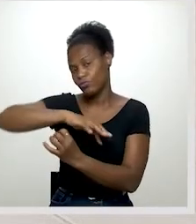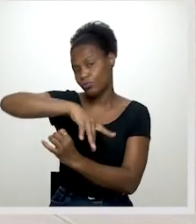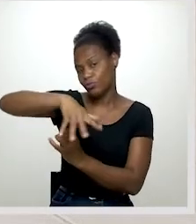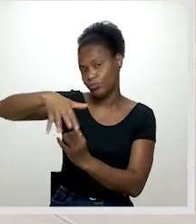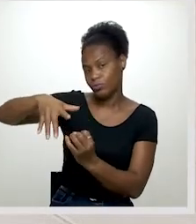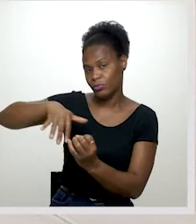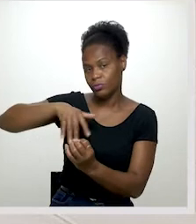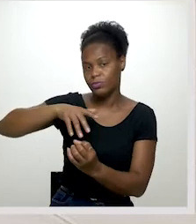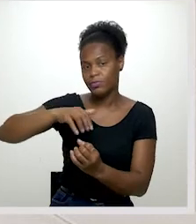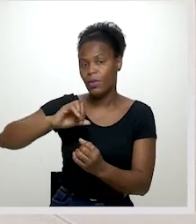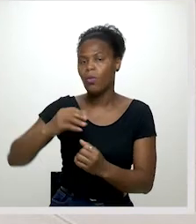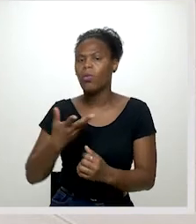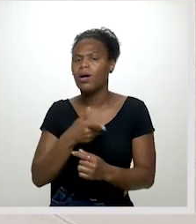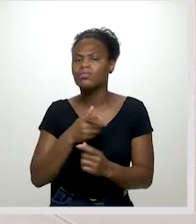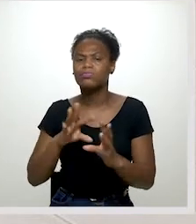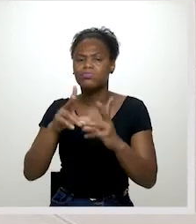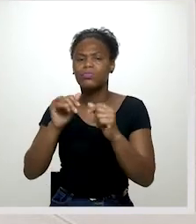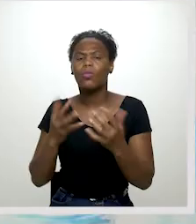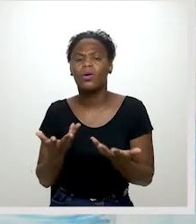Quais são essas evoluções?